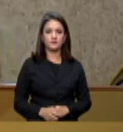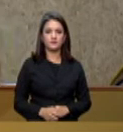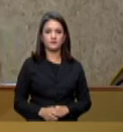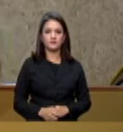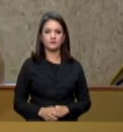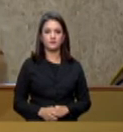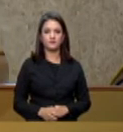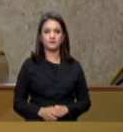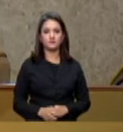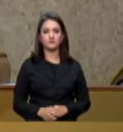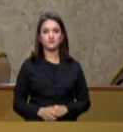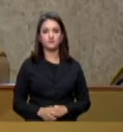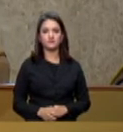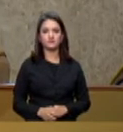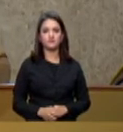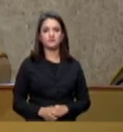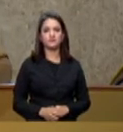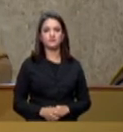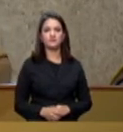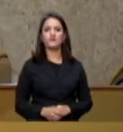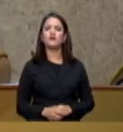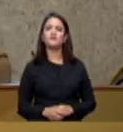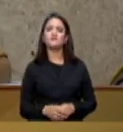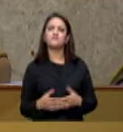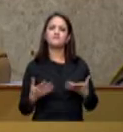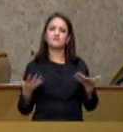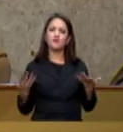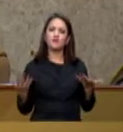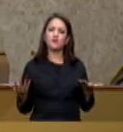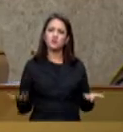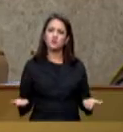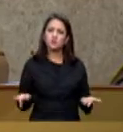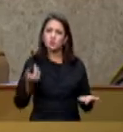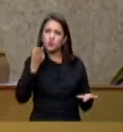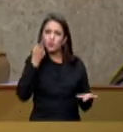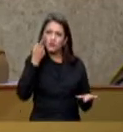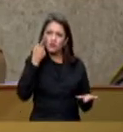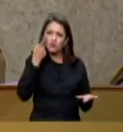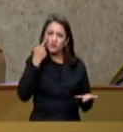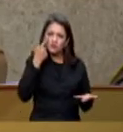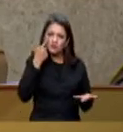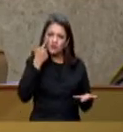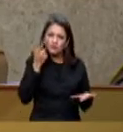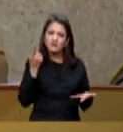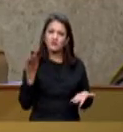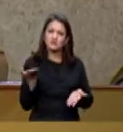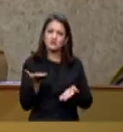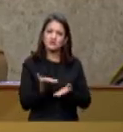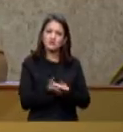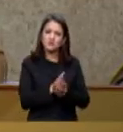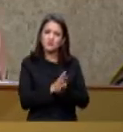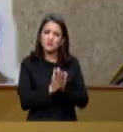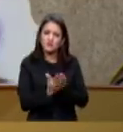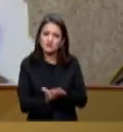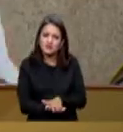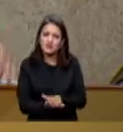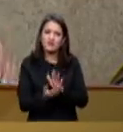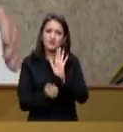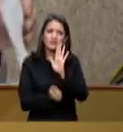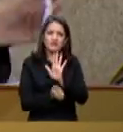ministros, e quando me deparei com esse caso concreto, essas inúmeras